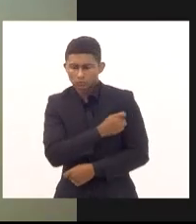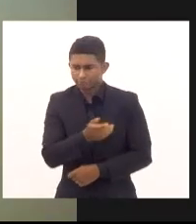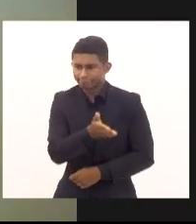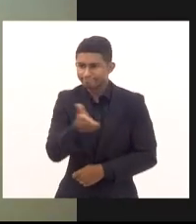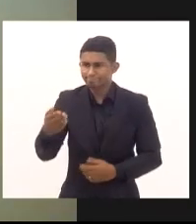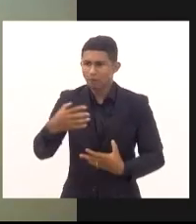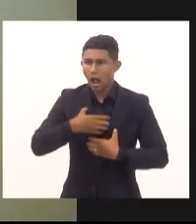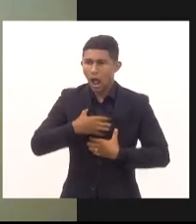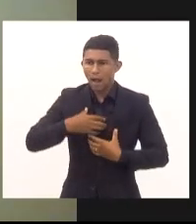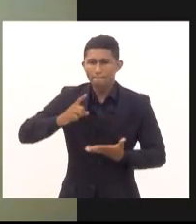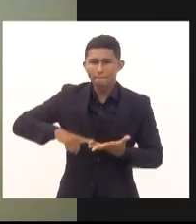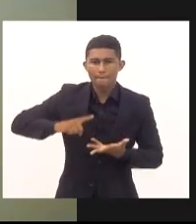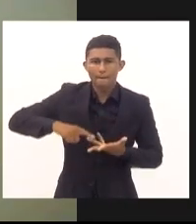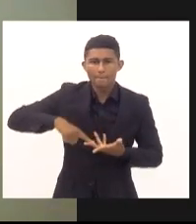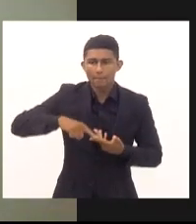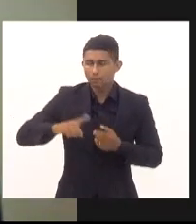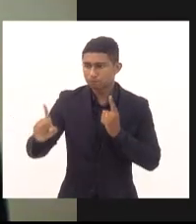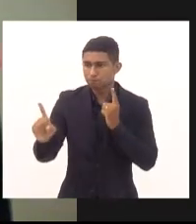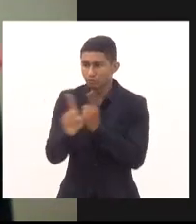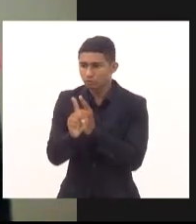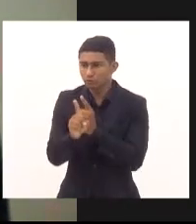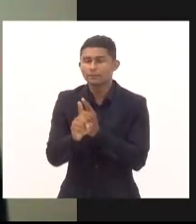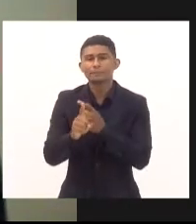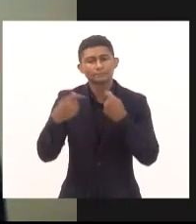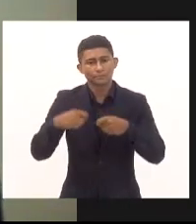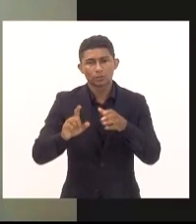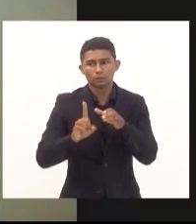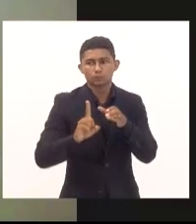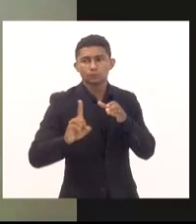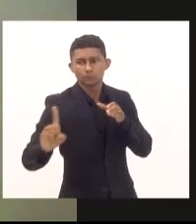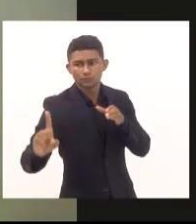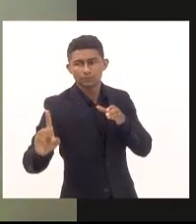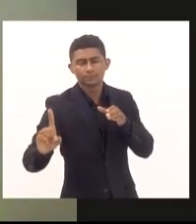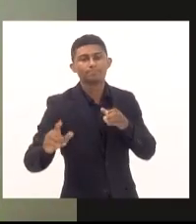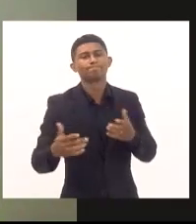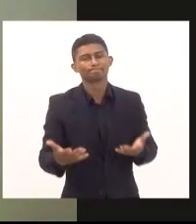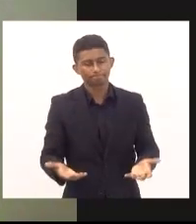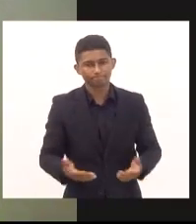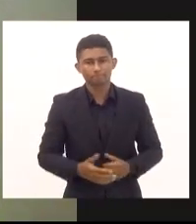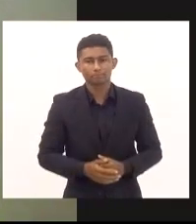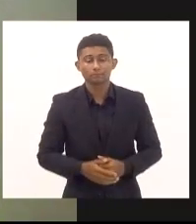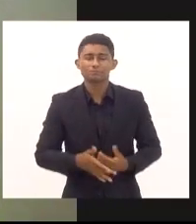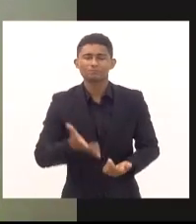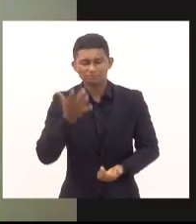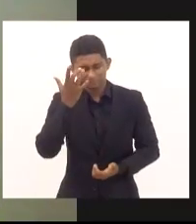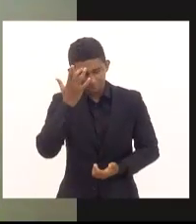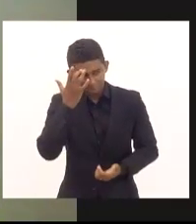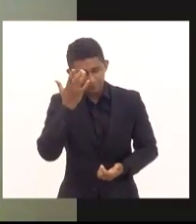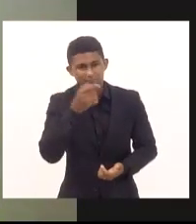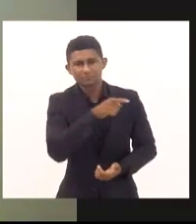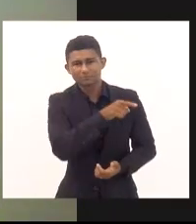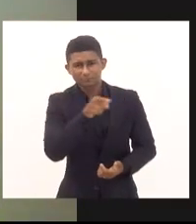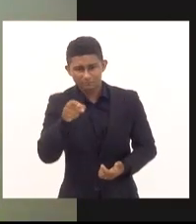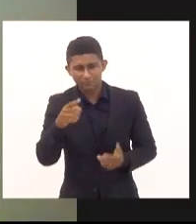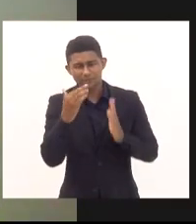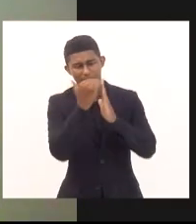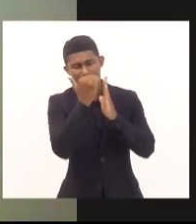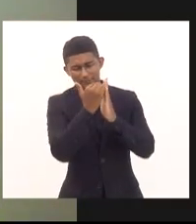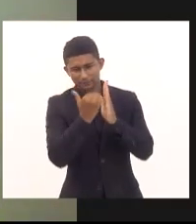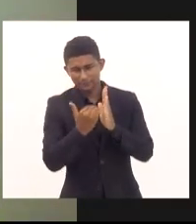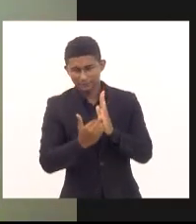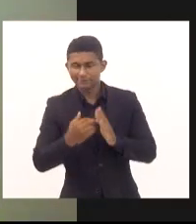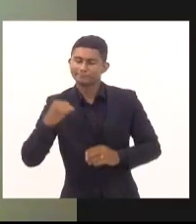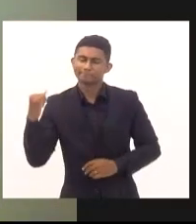possam apresentar os sintomas da Covid-19. Acho que essas medidas são fundamentais